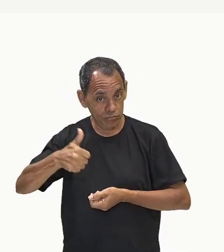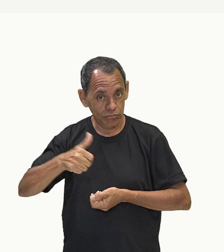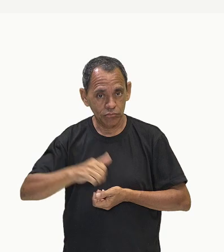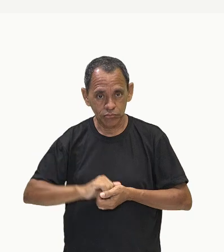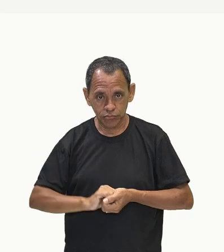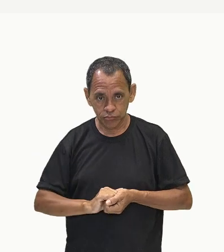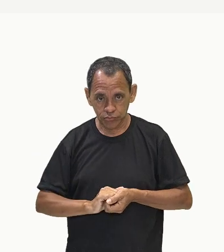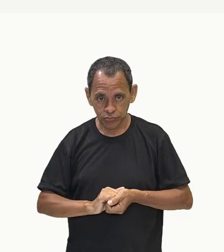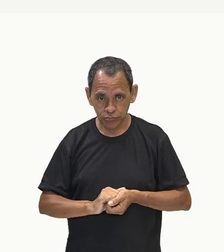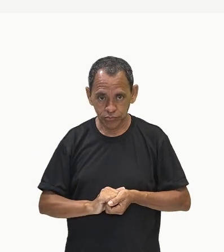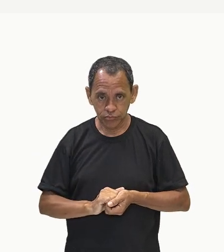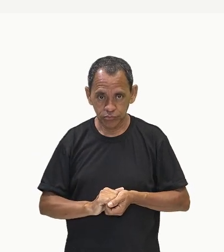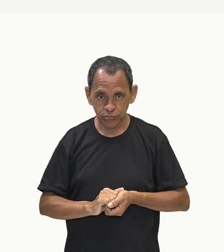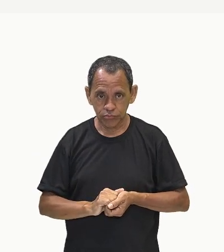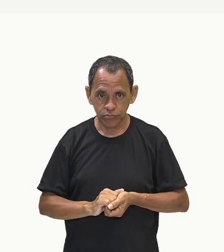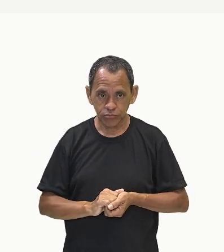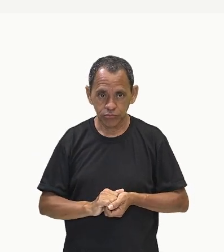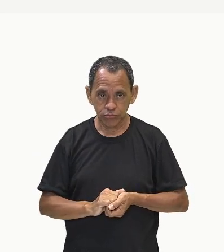Então,